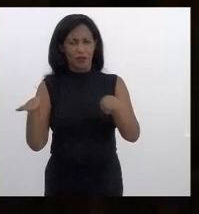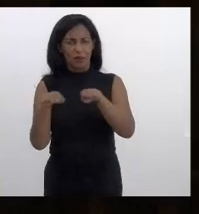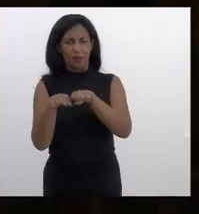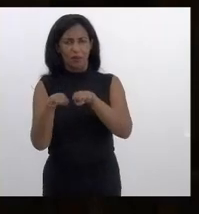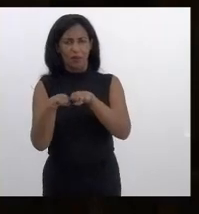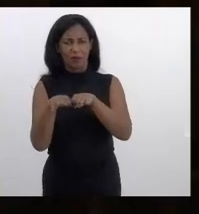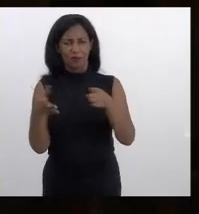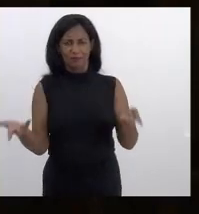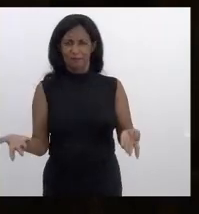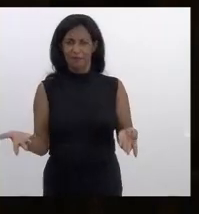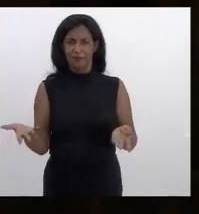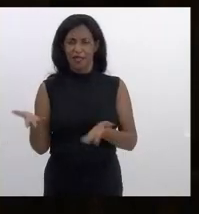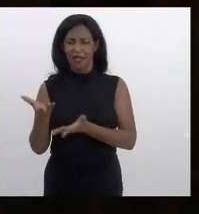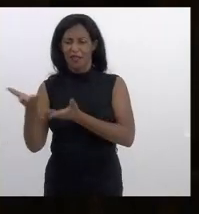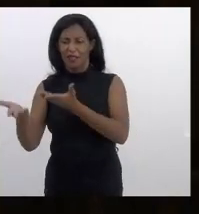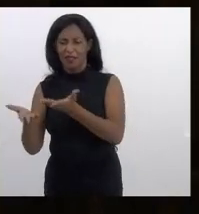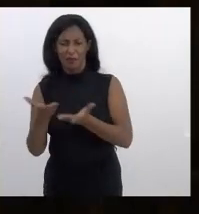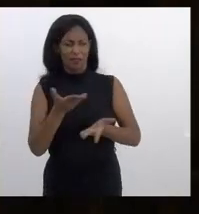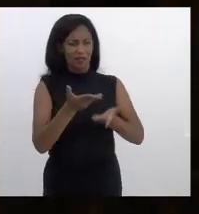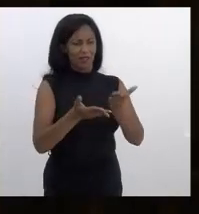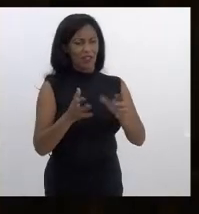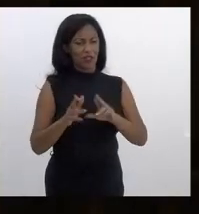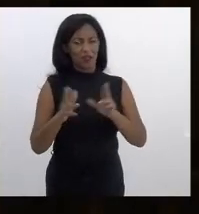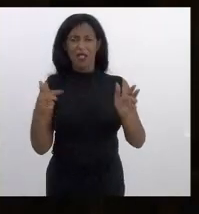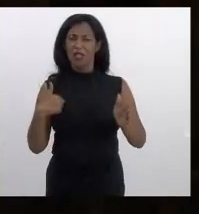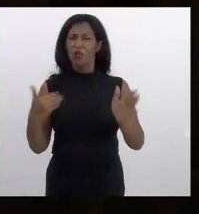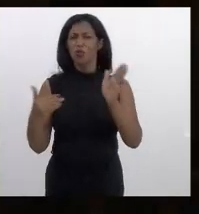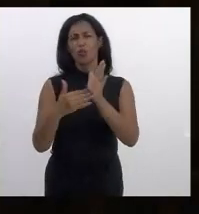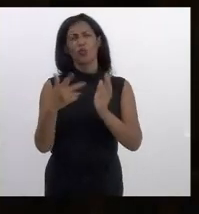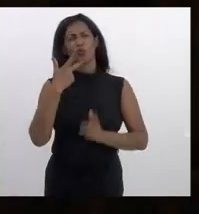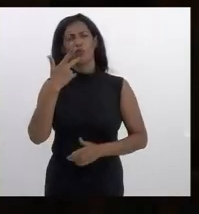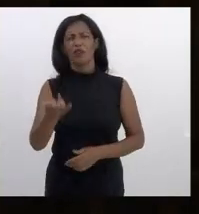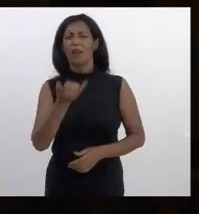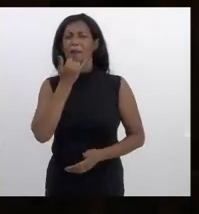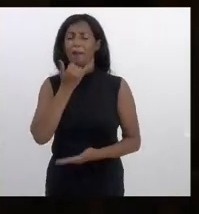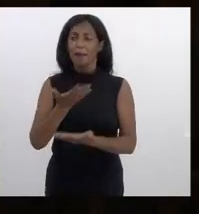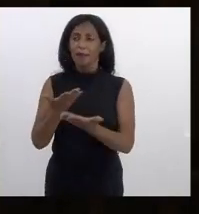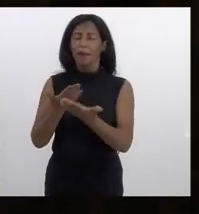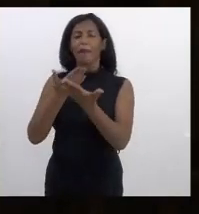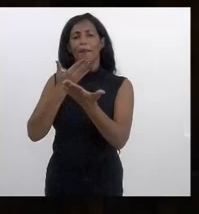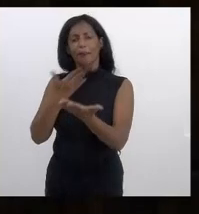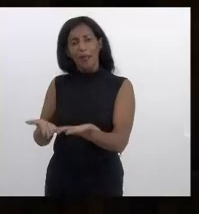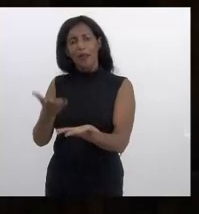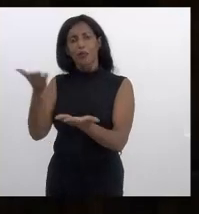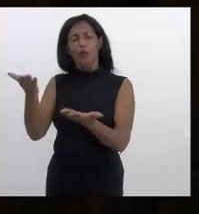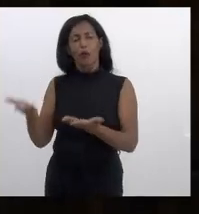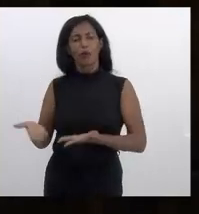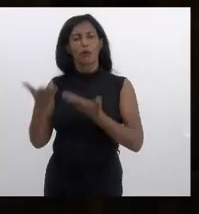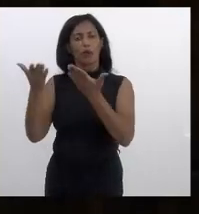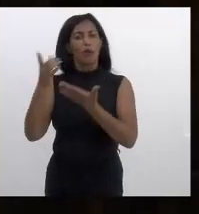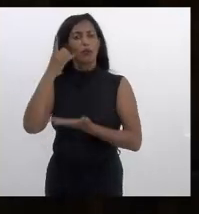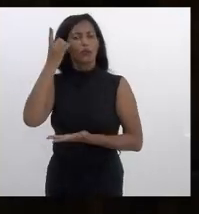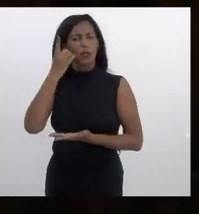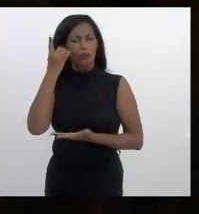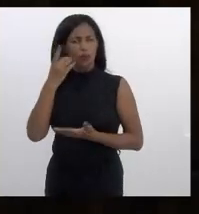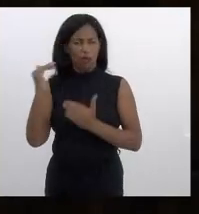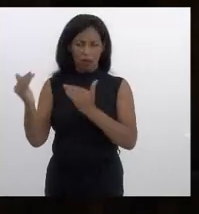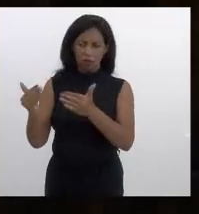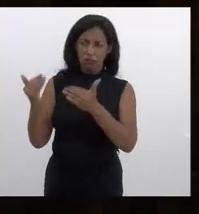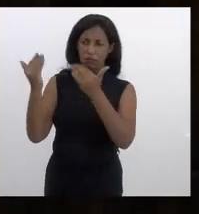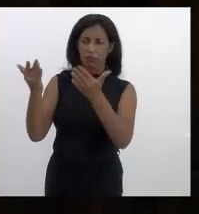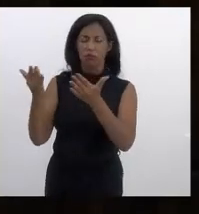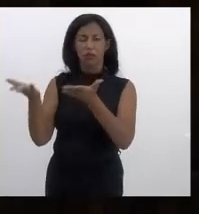há duas questões estão então para não me alongar eu sou o último falar peço ao Nobre Deputado tá os nobres deputados